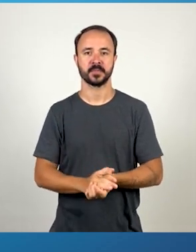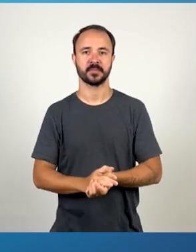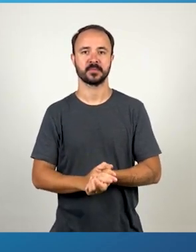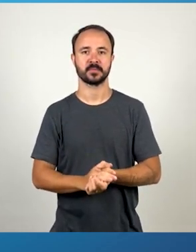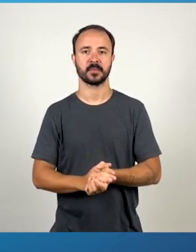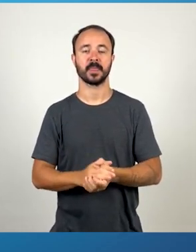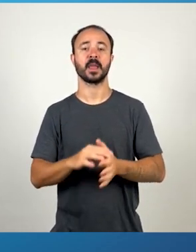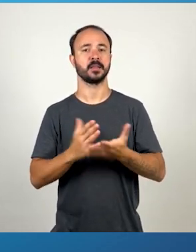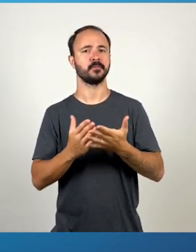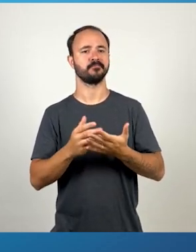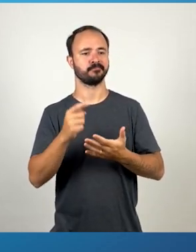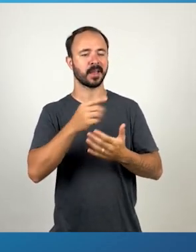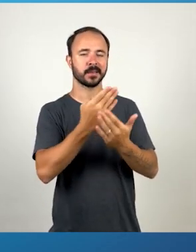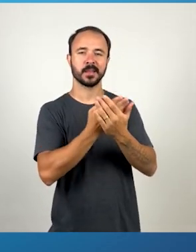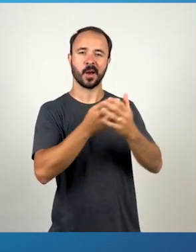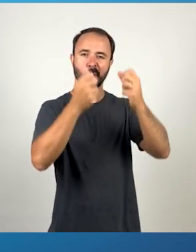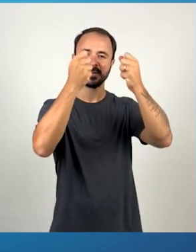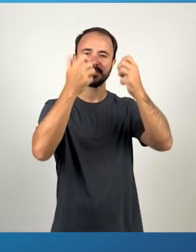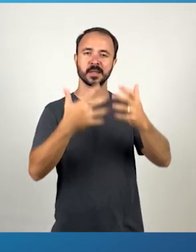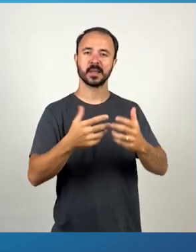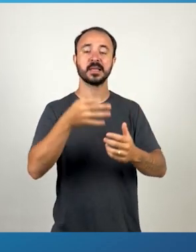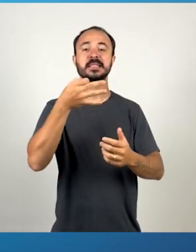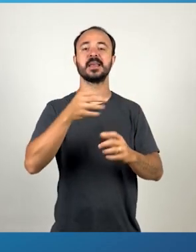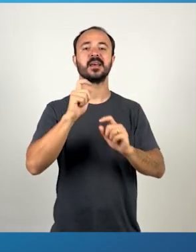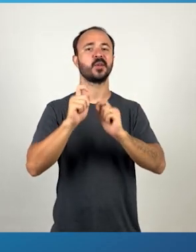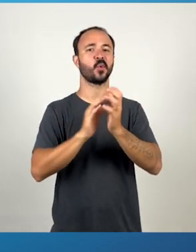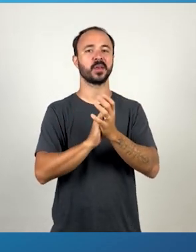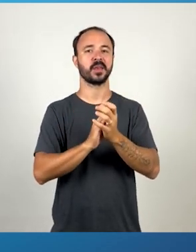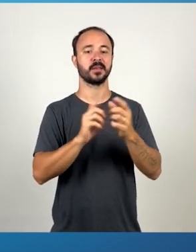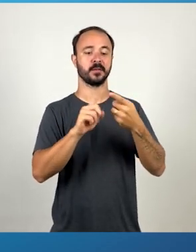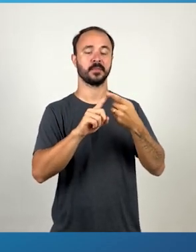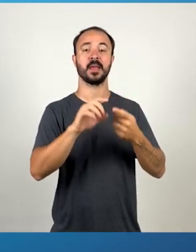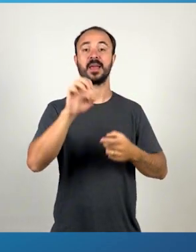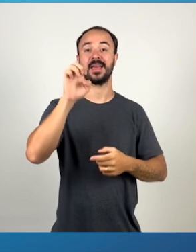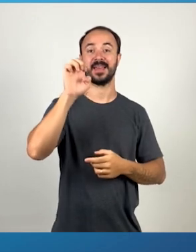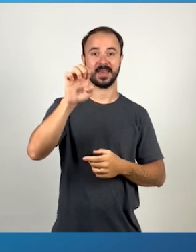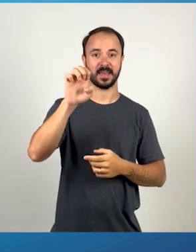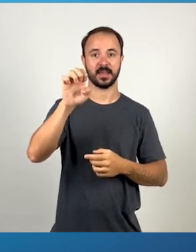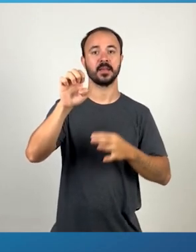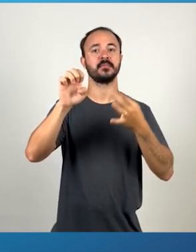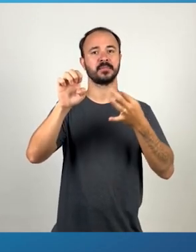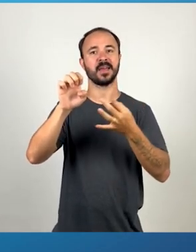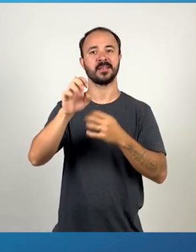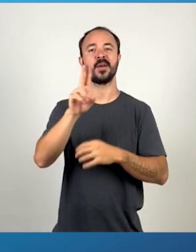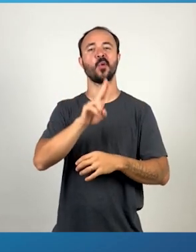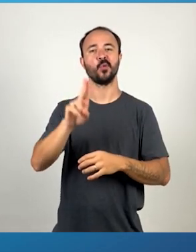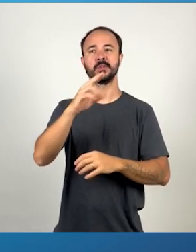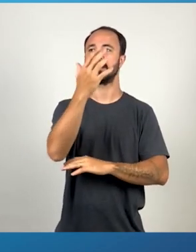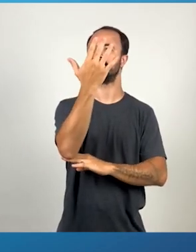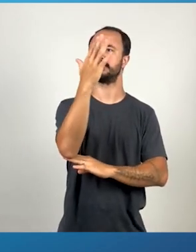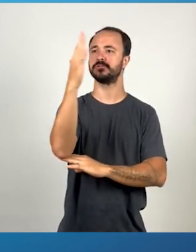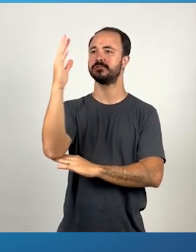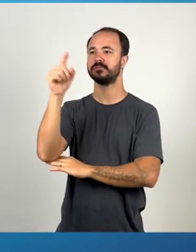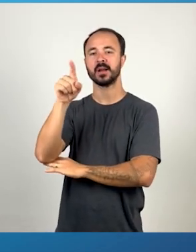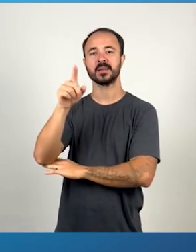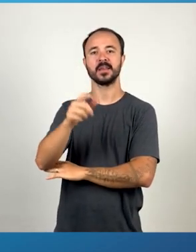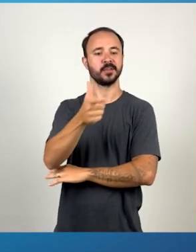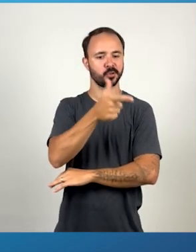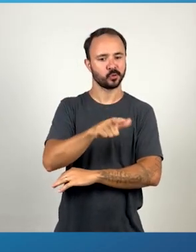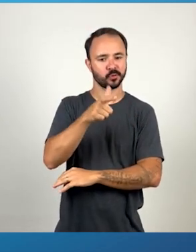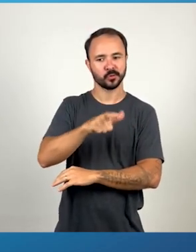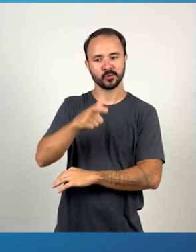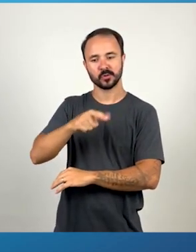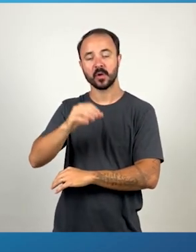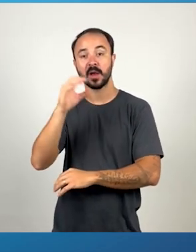de acordo com a nossa aula de hoje, a resposta correta é a letra E. A utilização de recursos naturais que possuem capacidade de